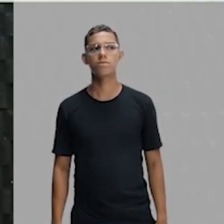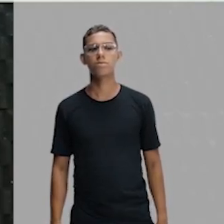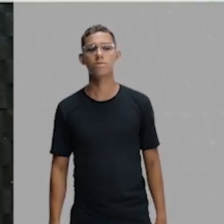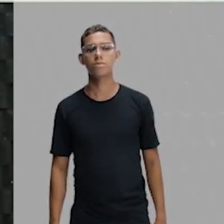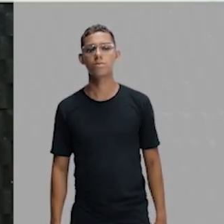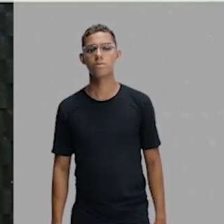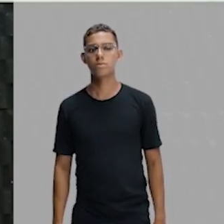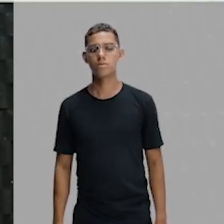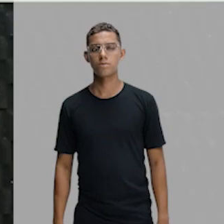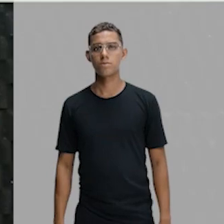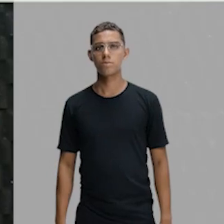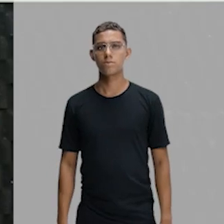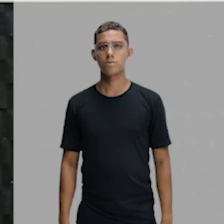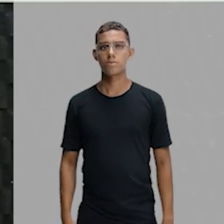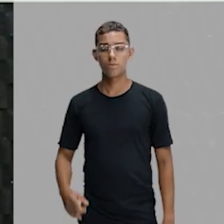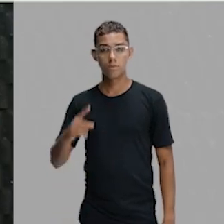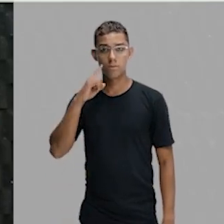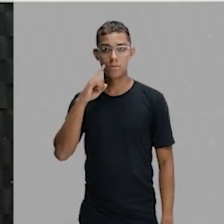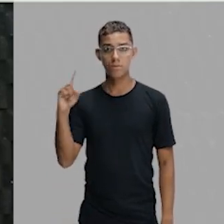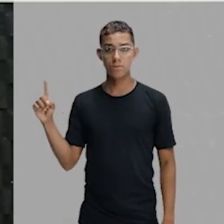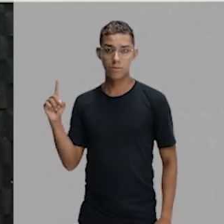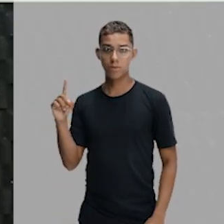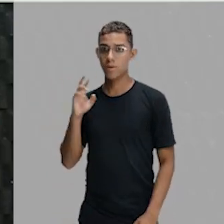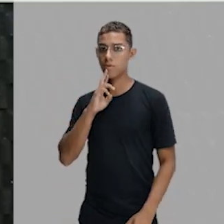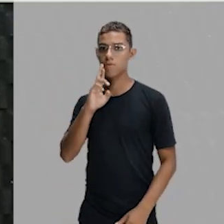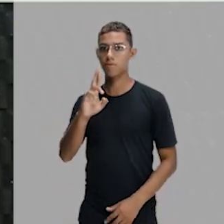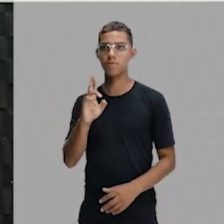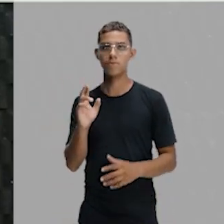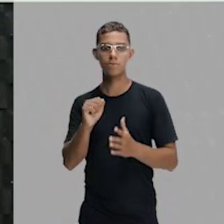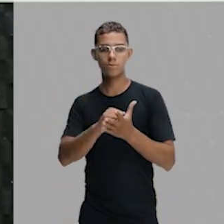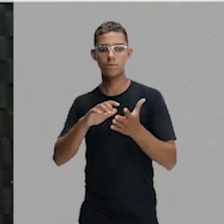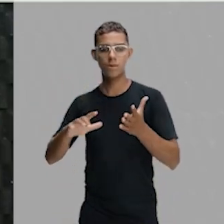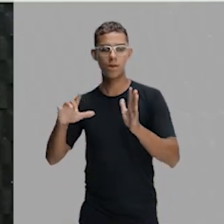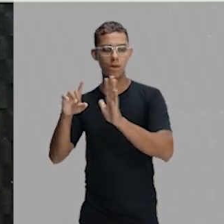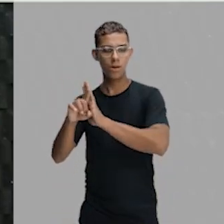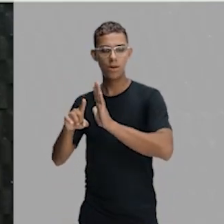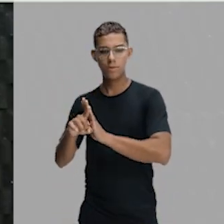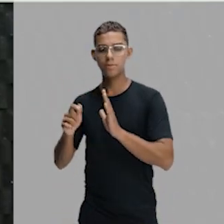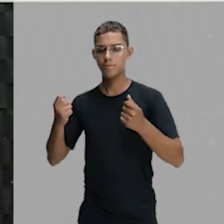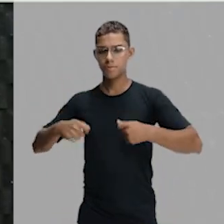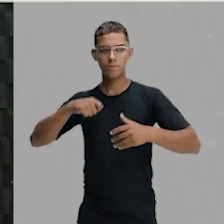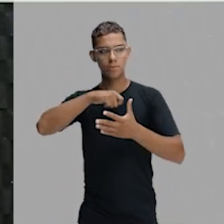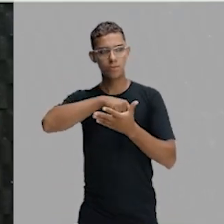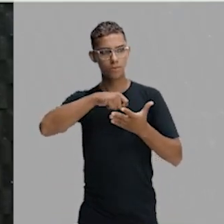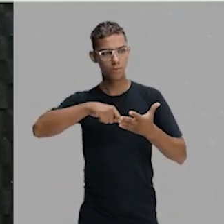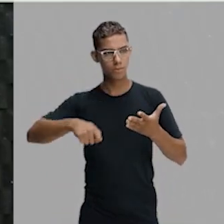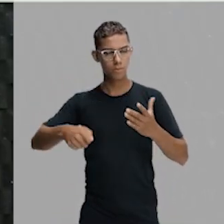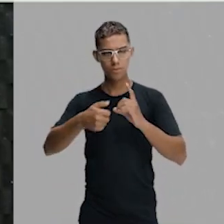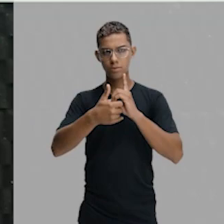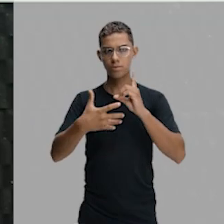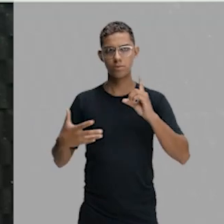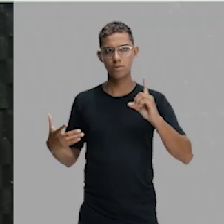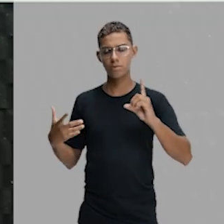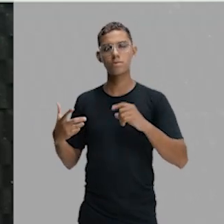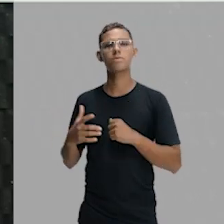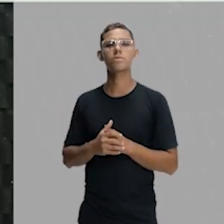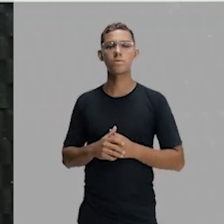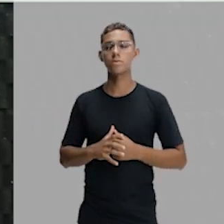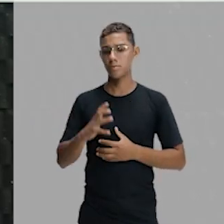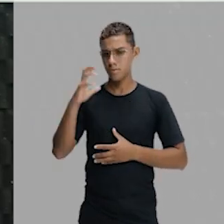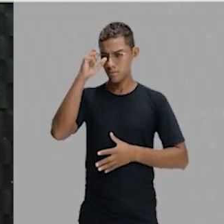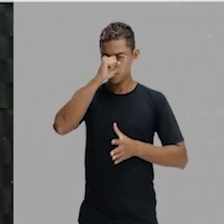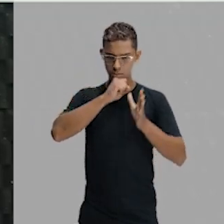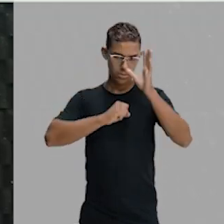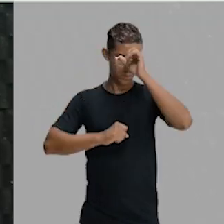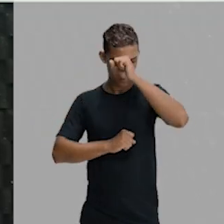Então, pessoal, aqui, para você responder uma questão dessa, sempre tem que anotar aqui os dados da questão, para poder a